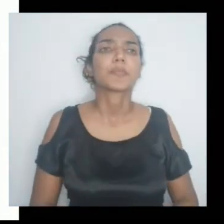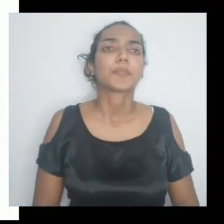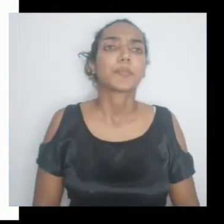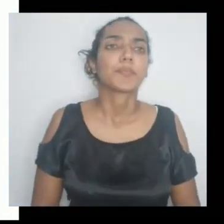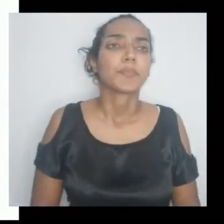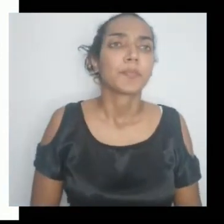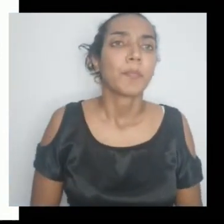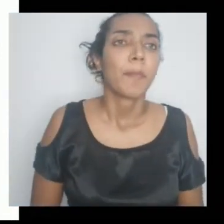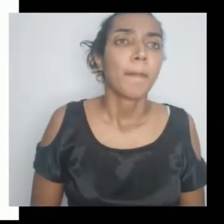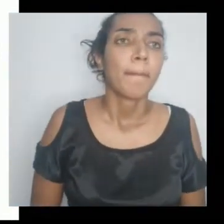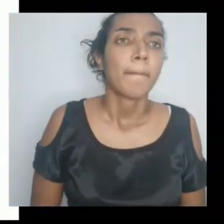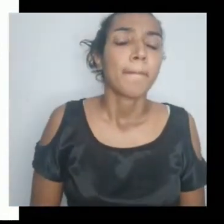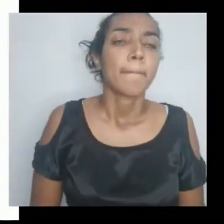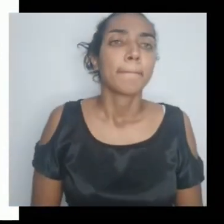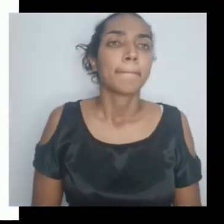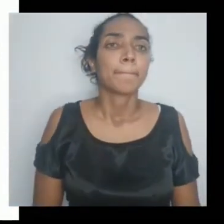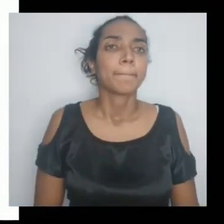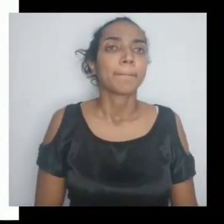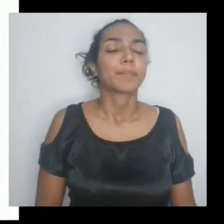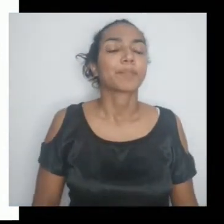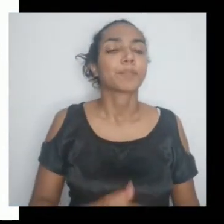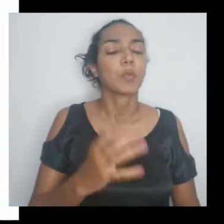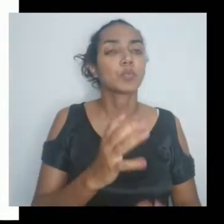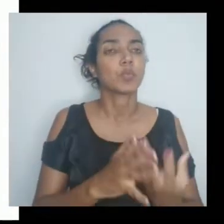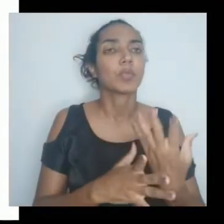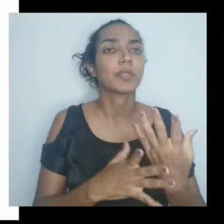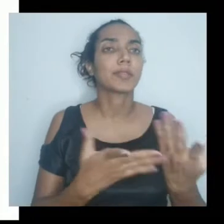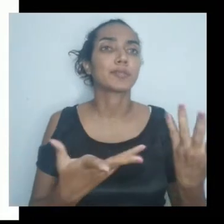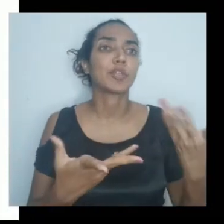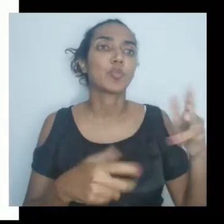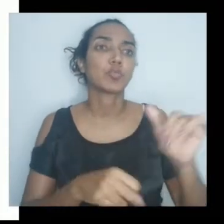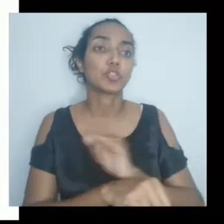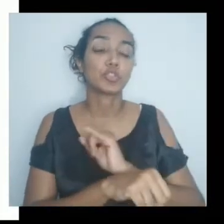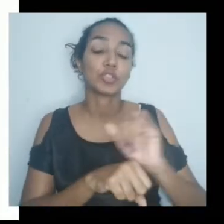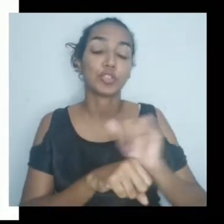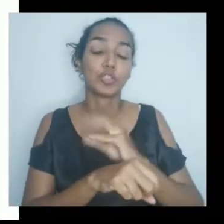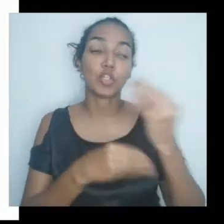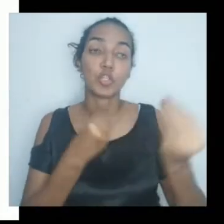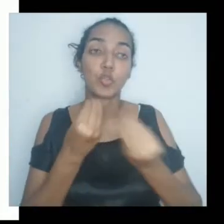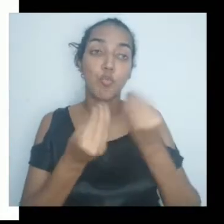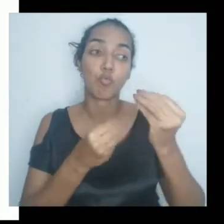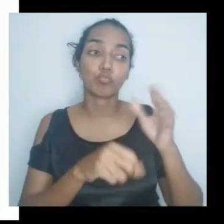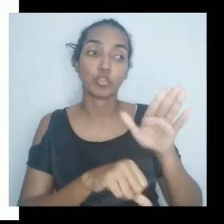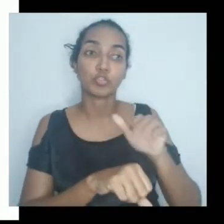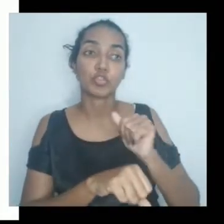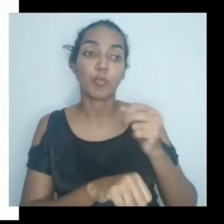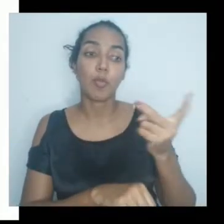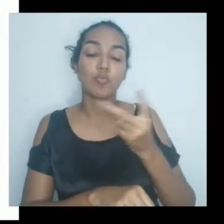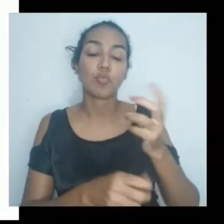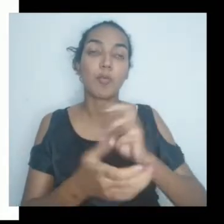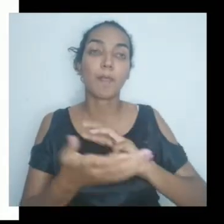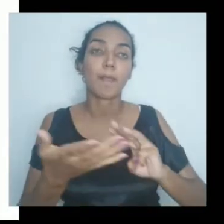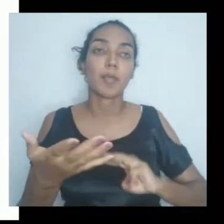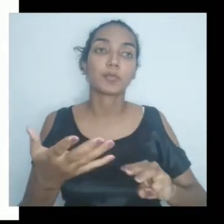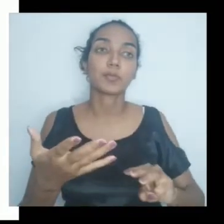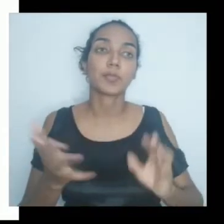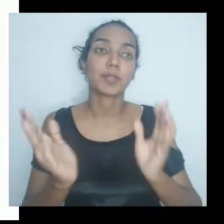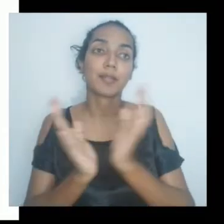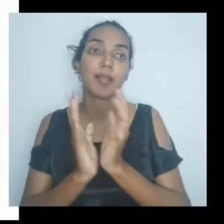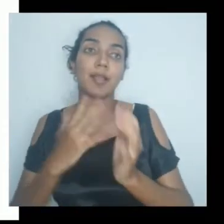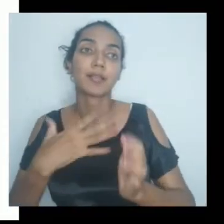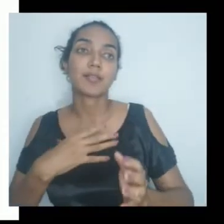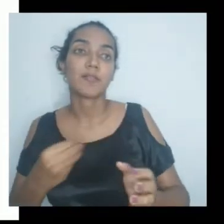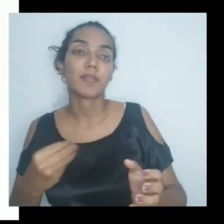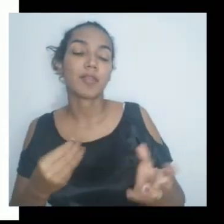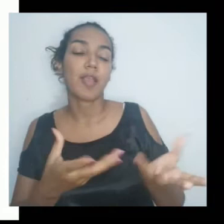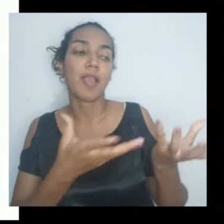uma forma de chamar e invocar esses dois métodos. Classe filha, filha object recebe new classe filha. Aqui eu não estou usando